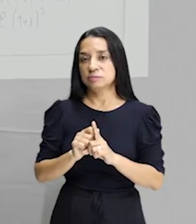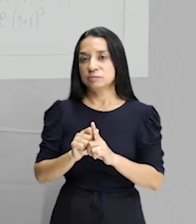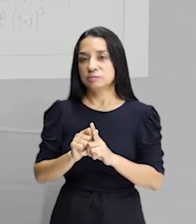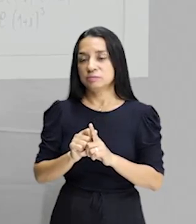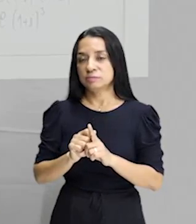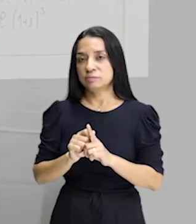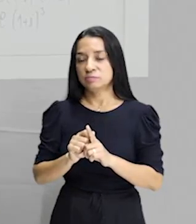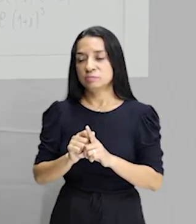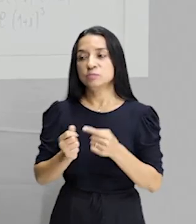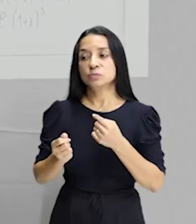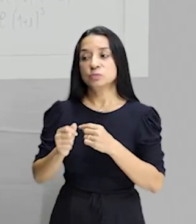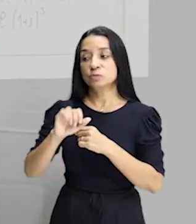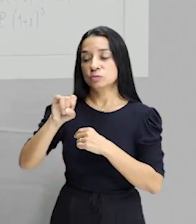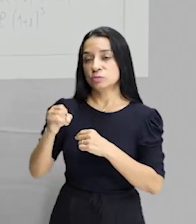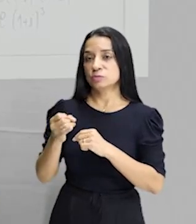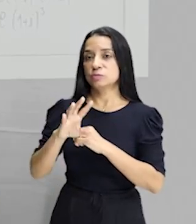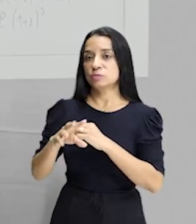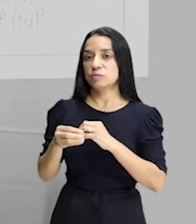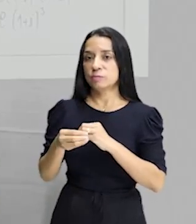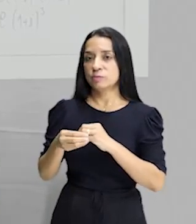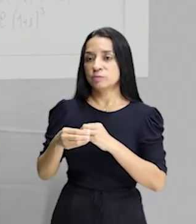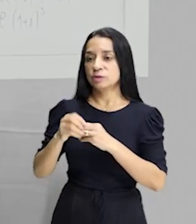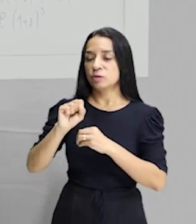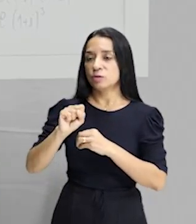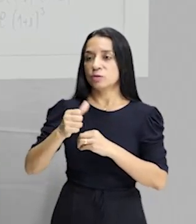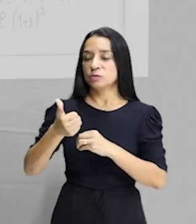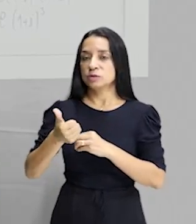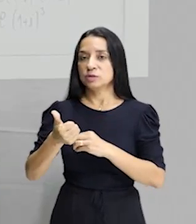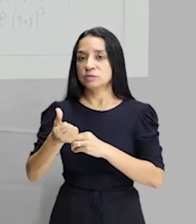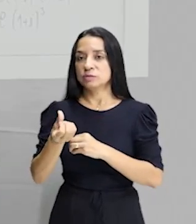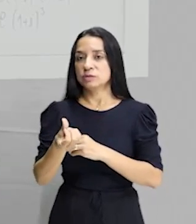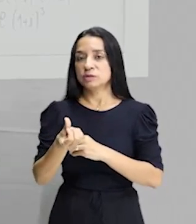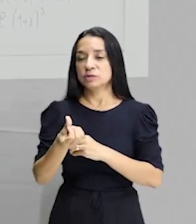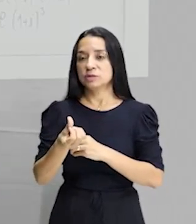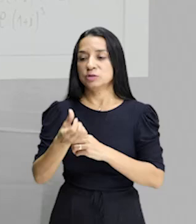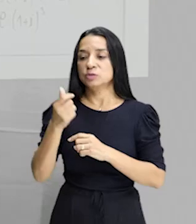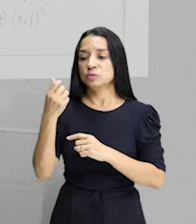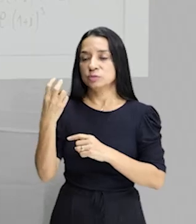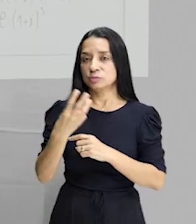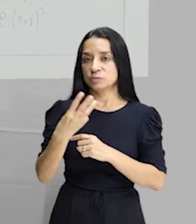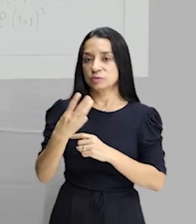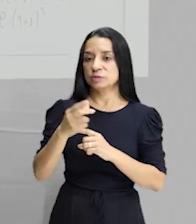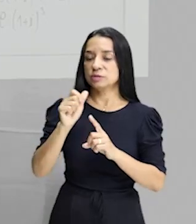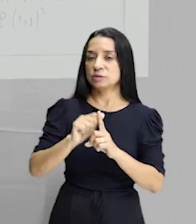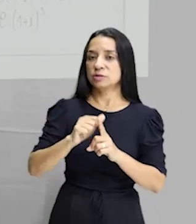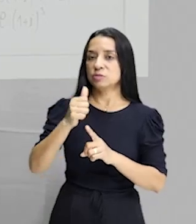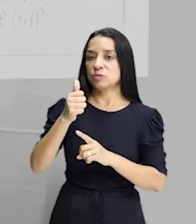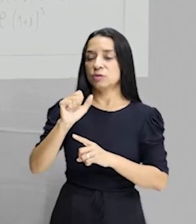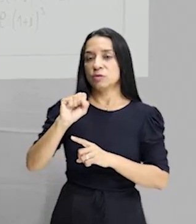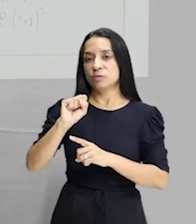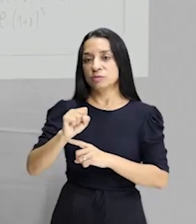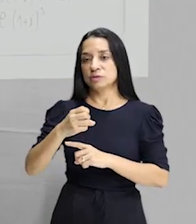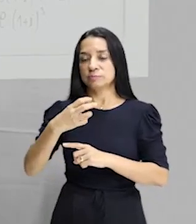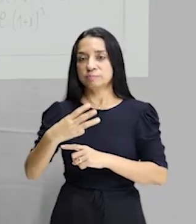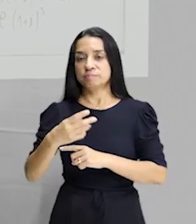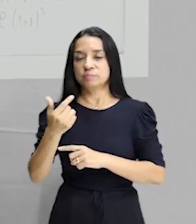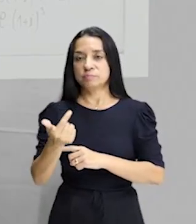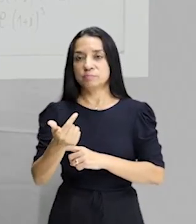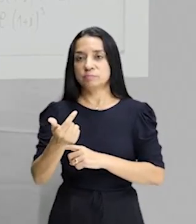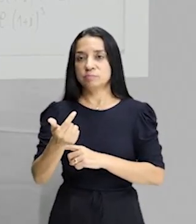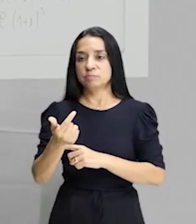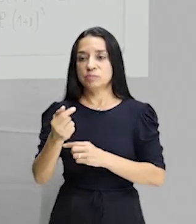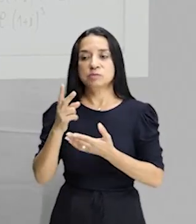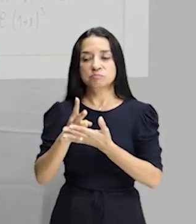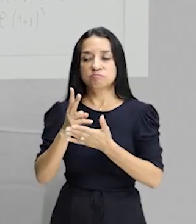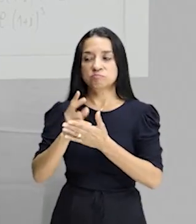816 já no terceiro mês o juro é 832 e a tendência ele crescer tá então você